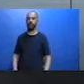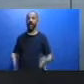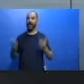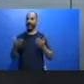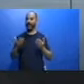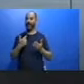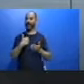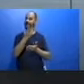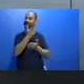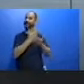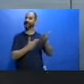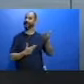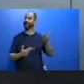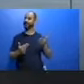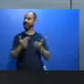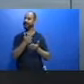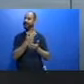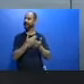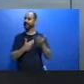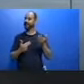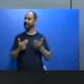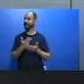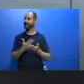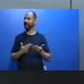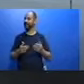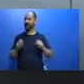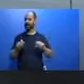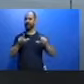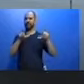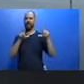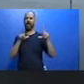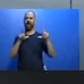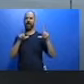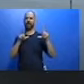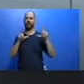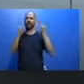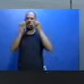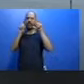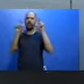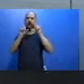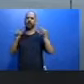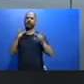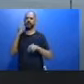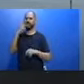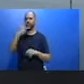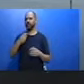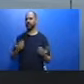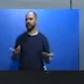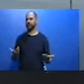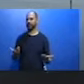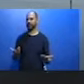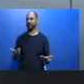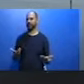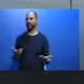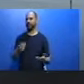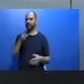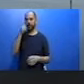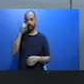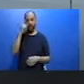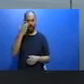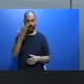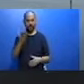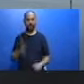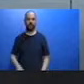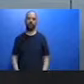meu cartaz eu vou fazer o meu cartaz com imagem uma frase bonita nem pense